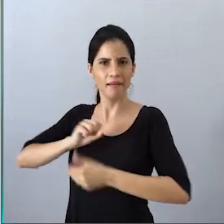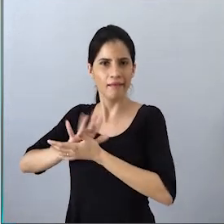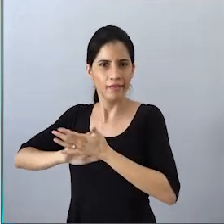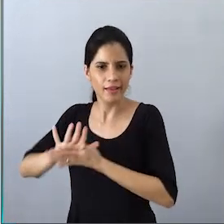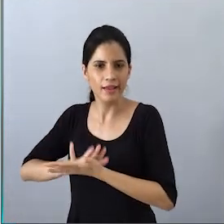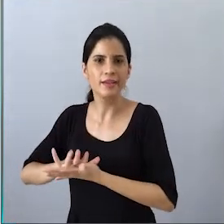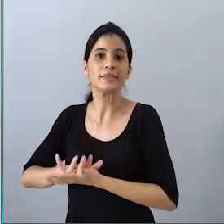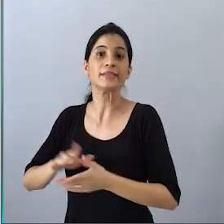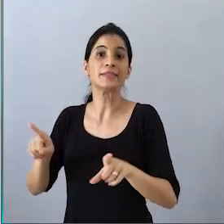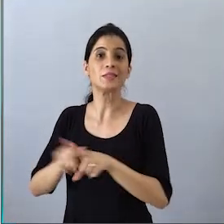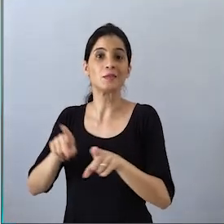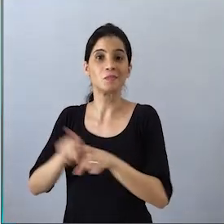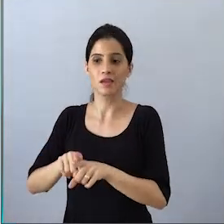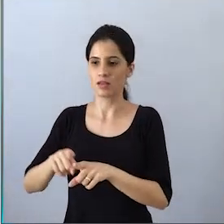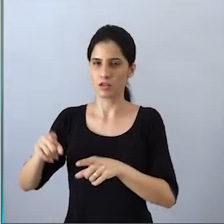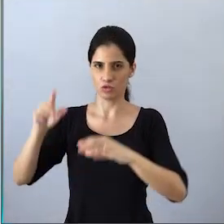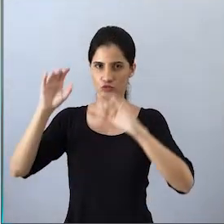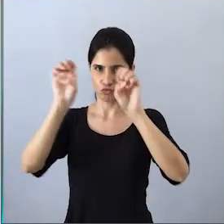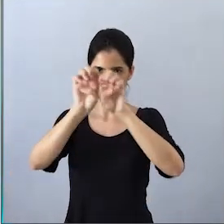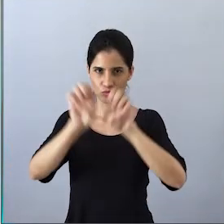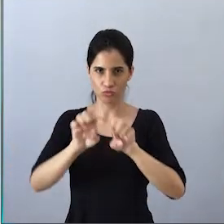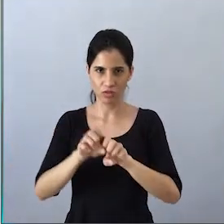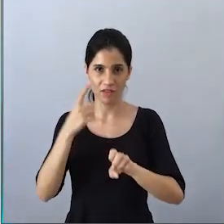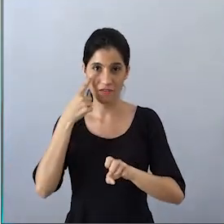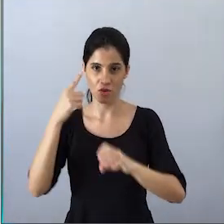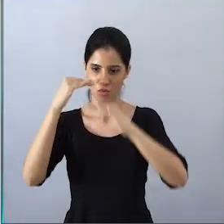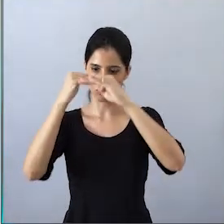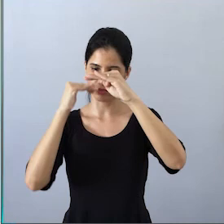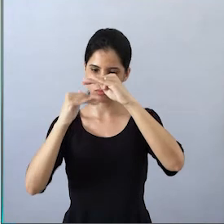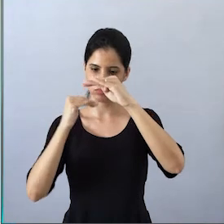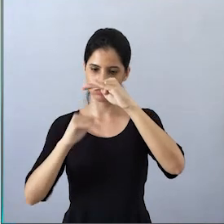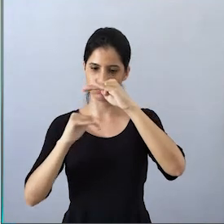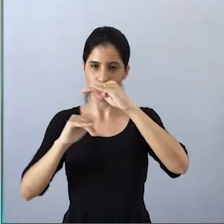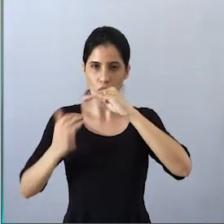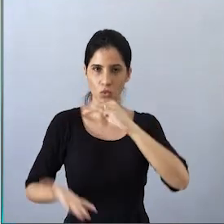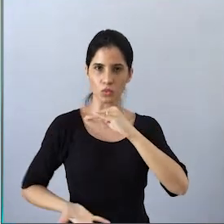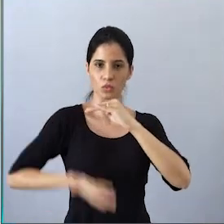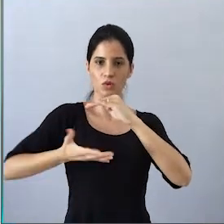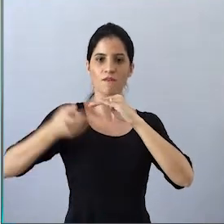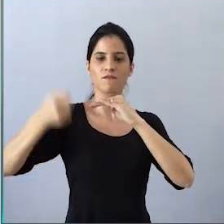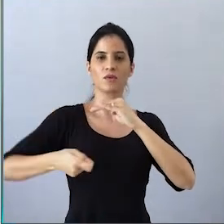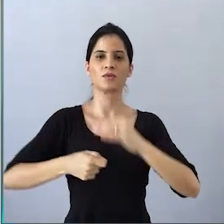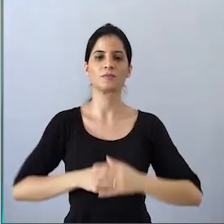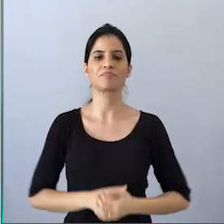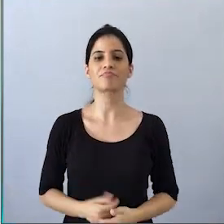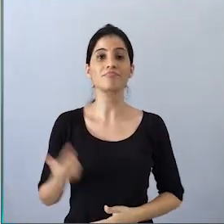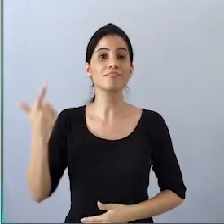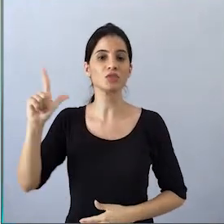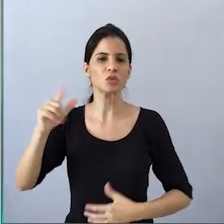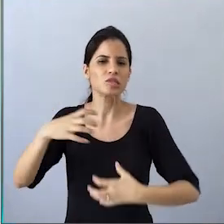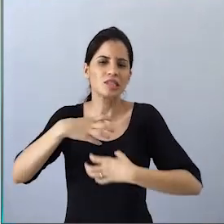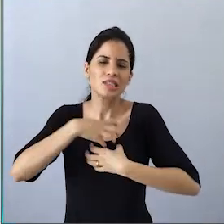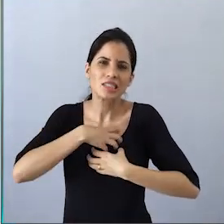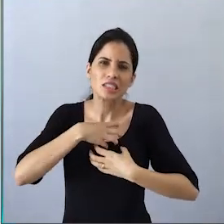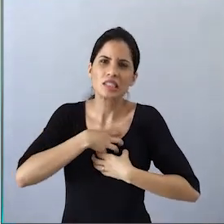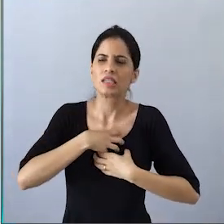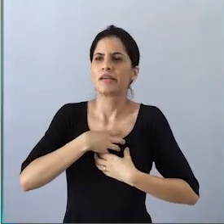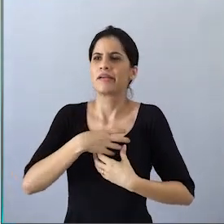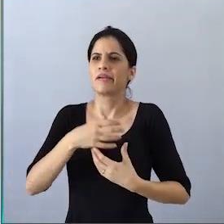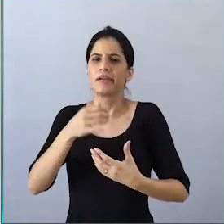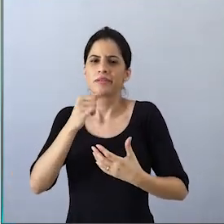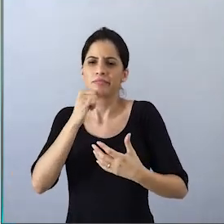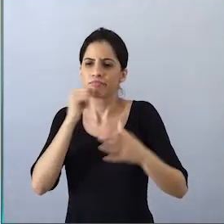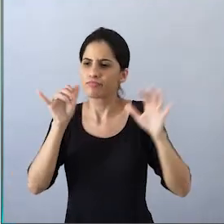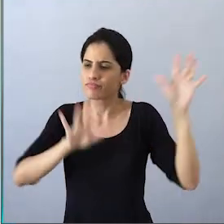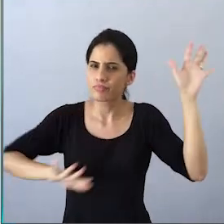e a manutenção da estrutura do epitélio. A sensibilidade do epitélio é o gerenciador da nossa conectividade com o nosso